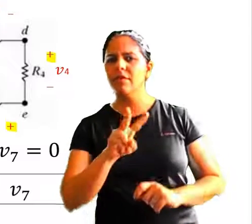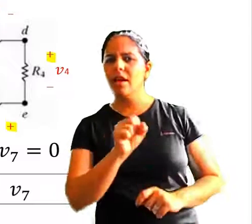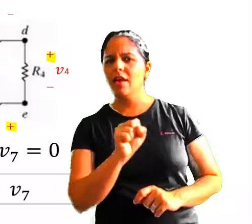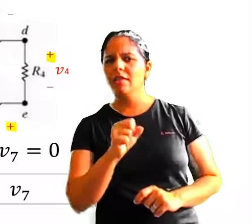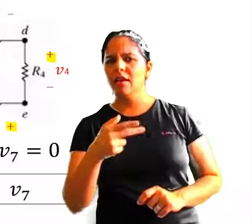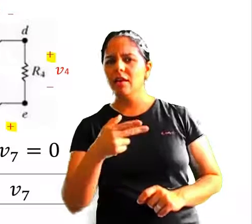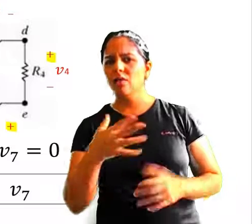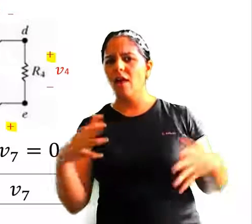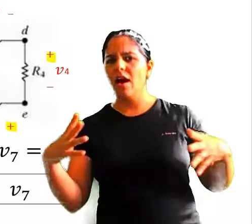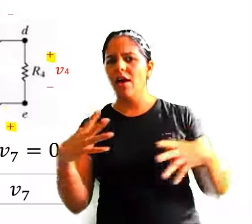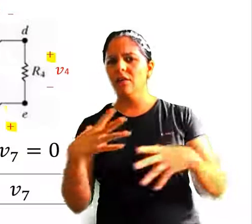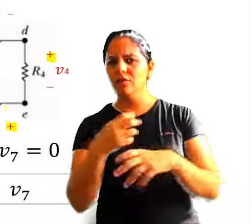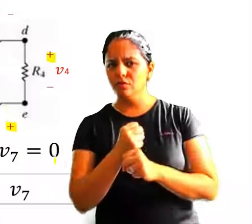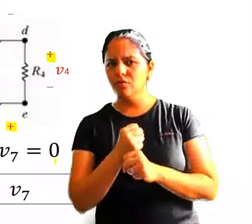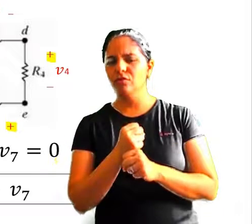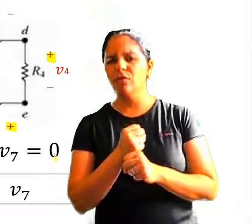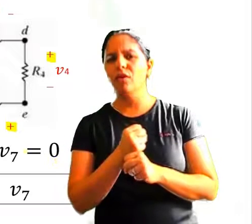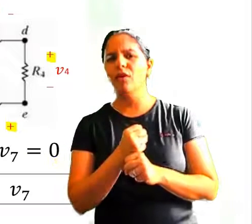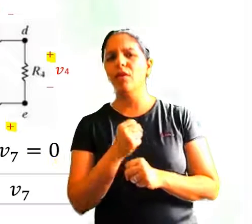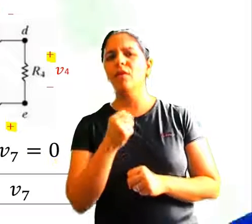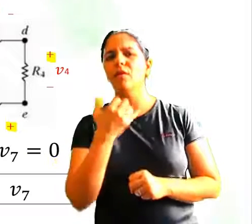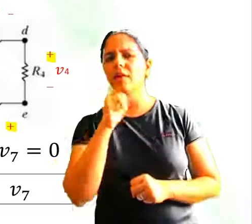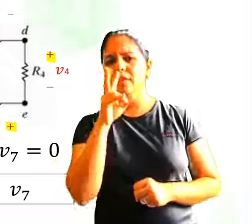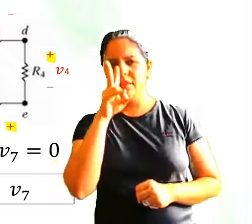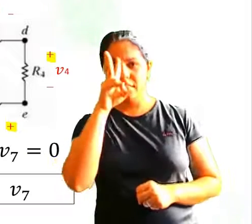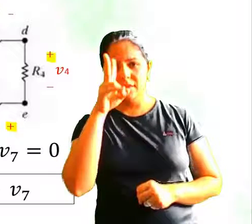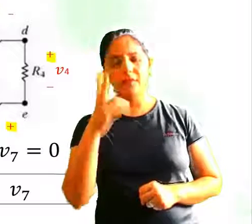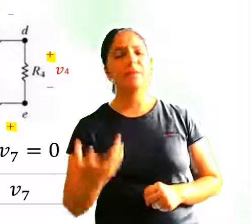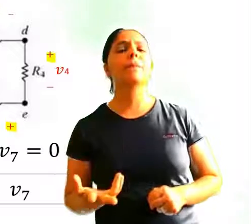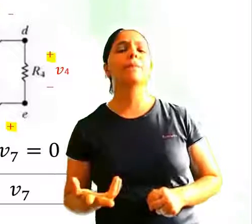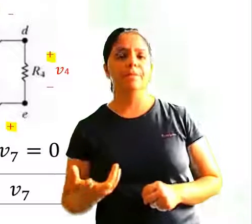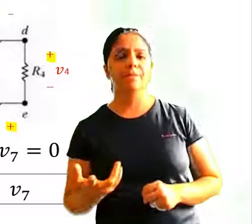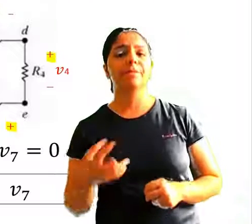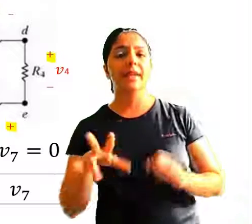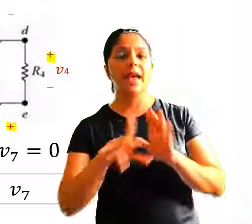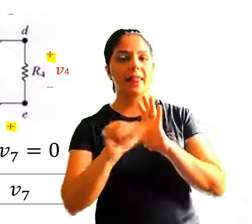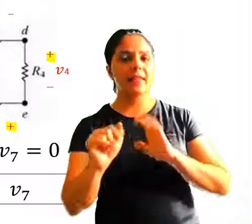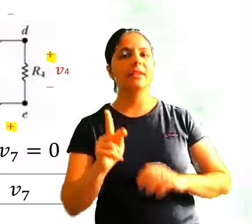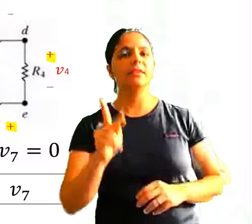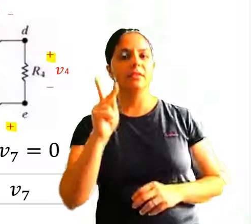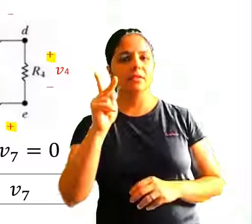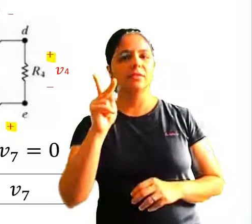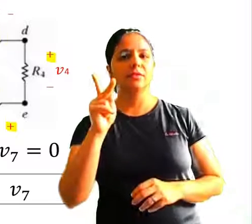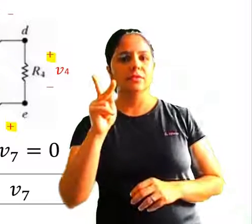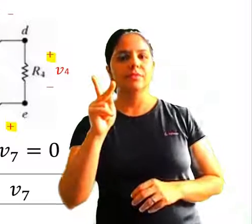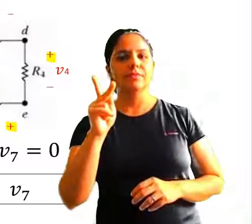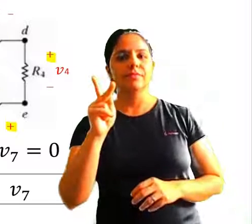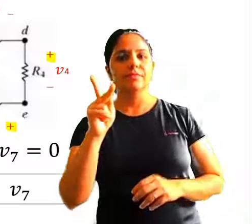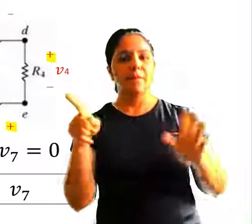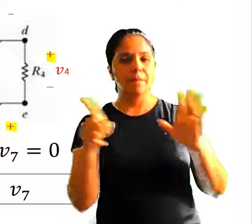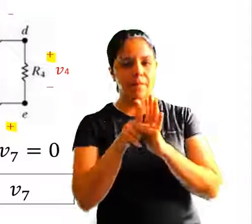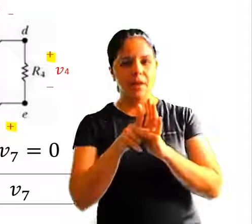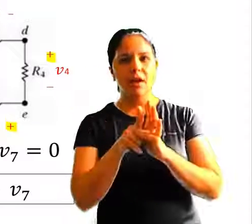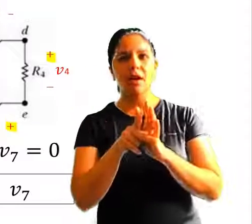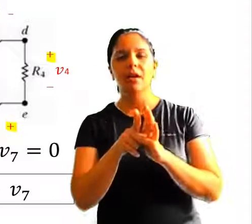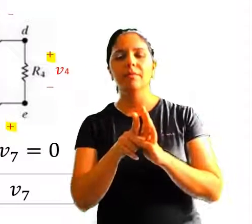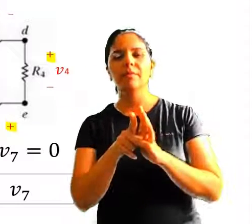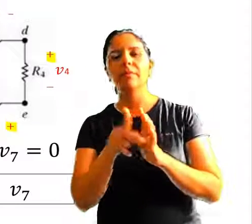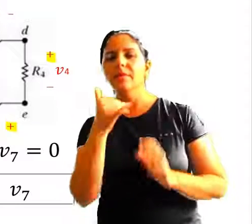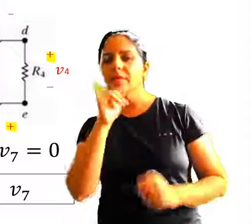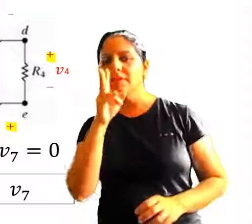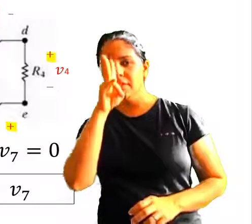Se eu isolar esse VS, né? Eu passar ele para o outro lado, eu vou ter que VS é igual à soma das tensões em cada resistência,